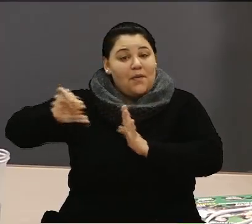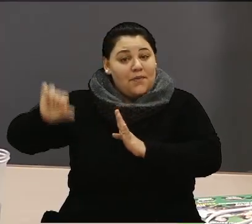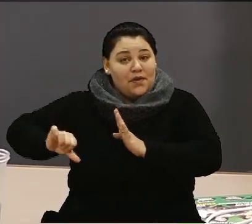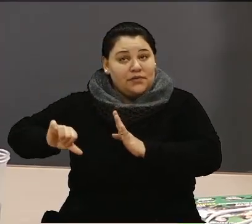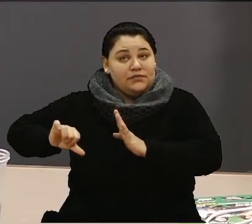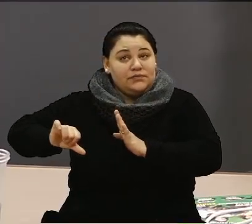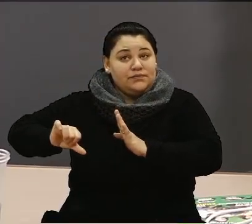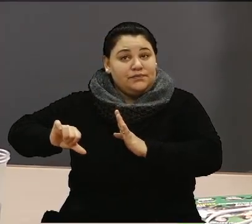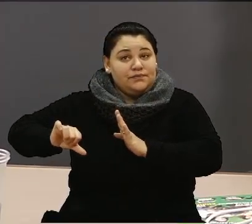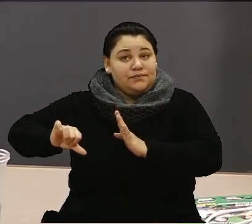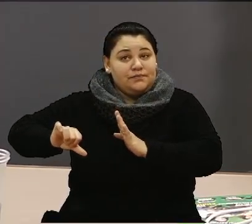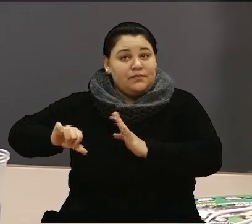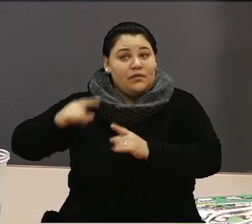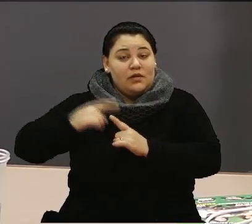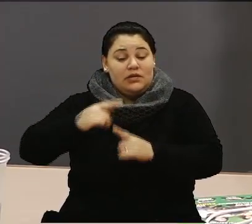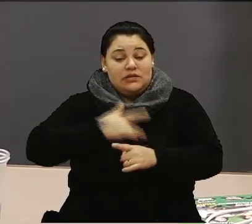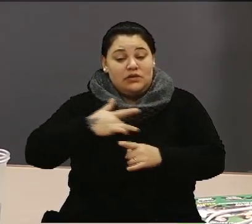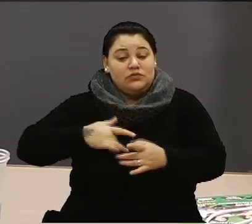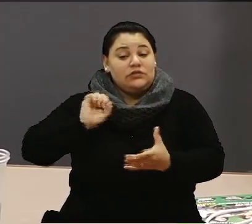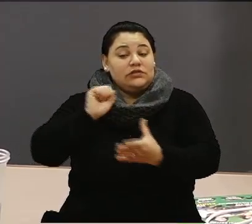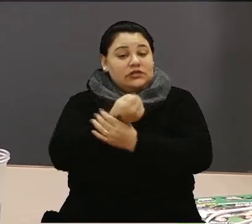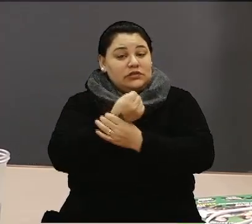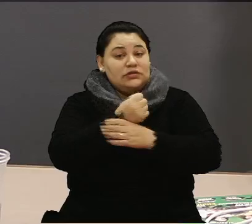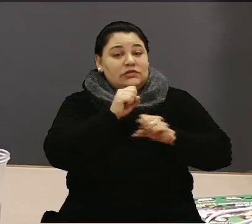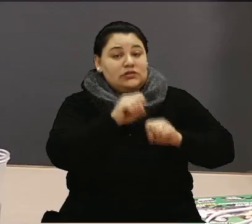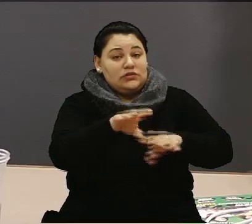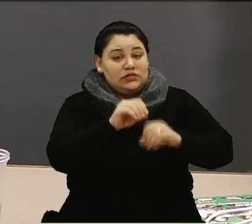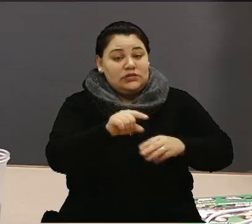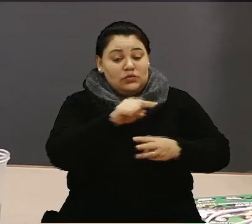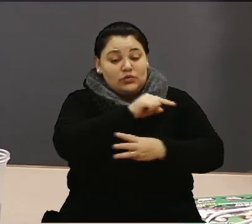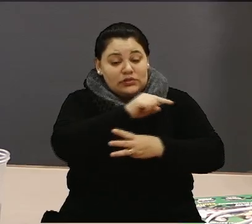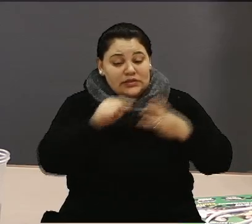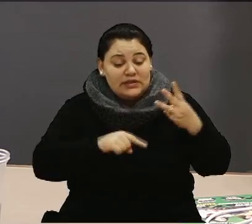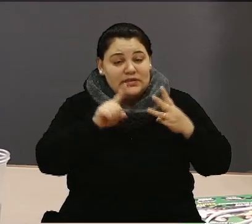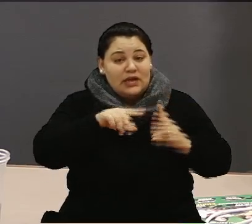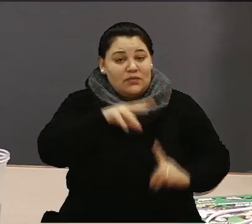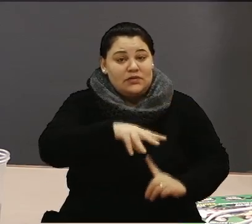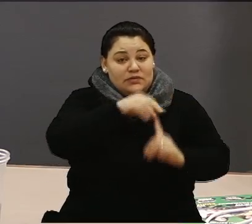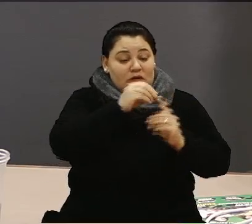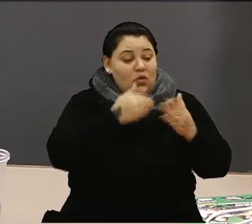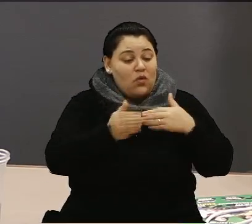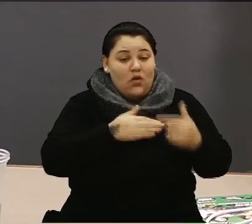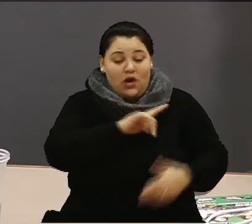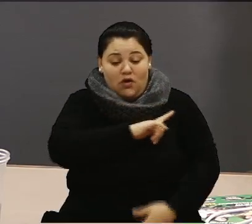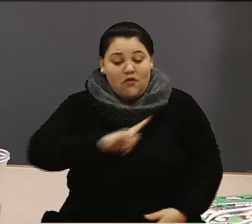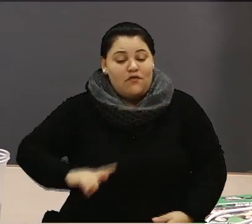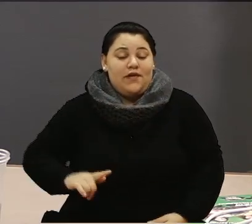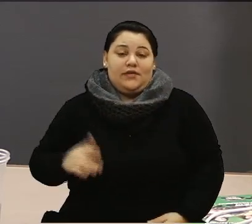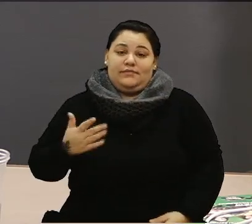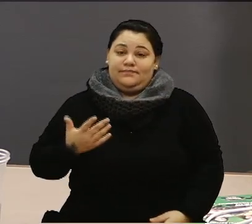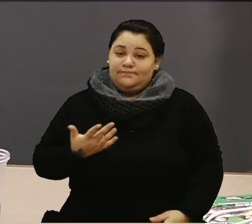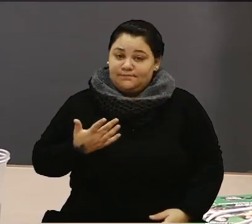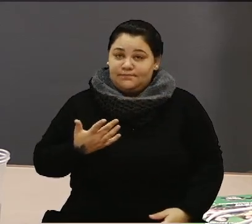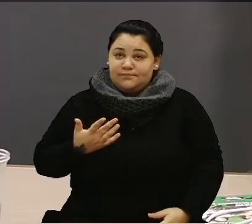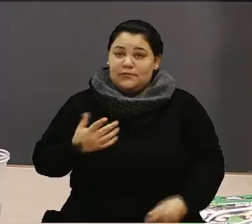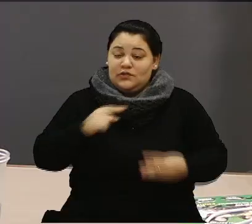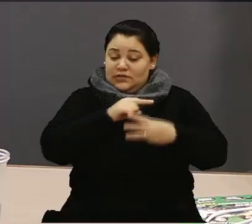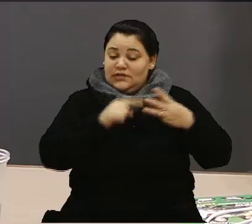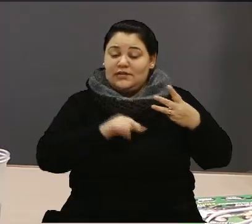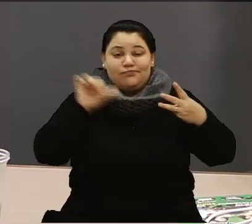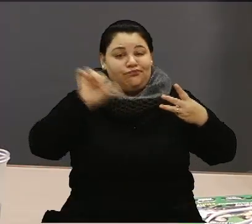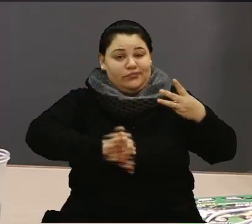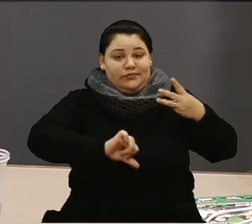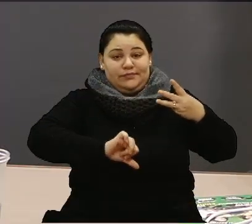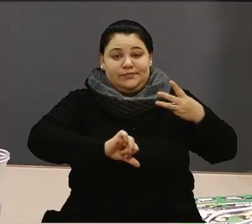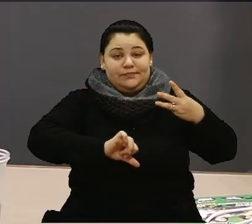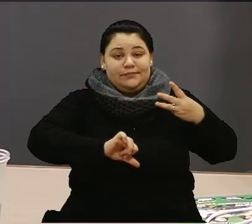buraco. Porque saúde, segurança e educação, os três, que é o pilar de qualquer governo que preste, os três estão afundando, vai acabar afundando